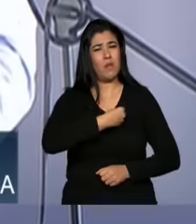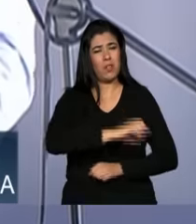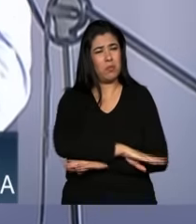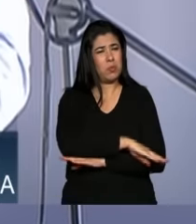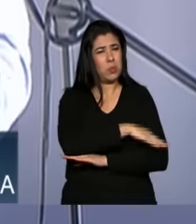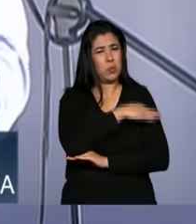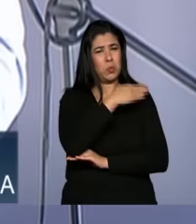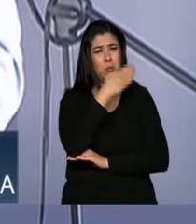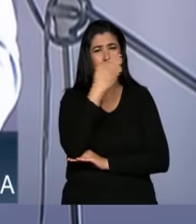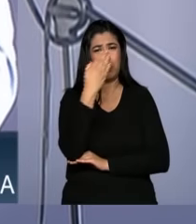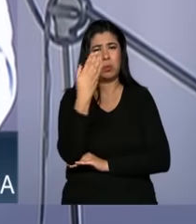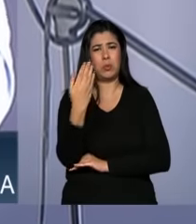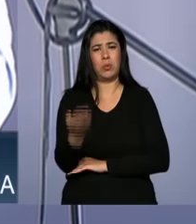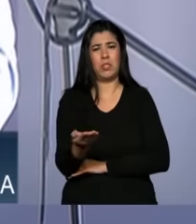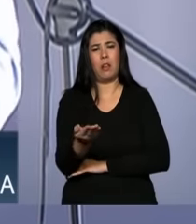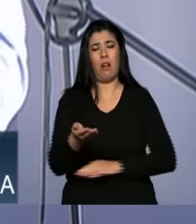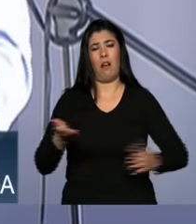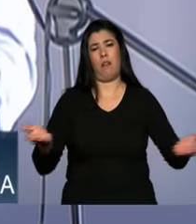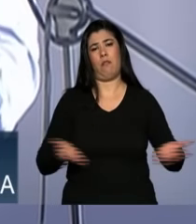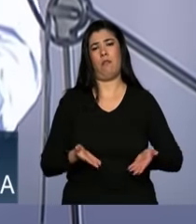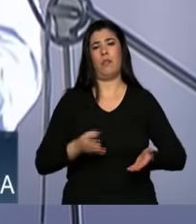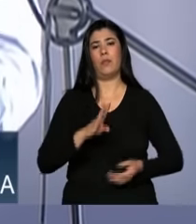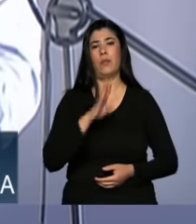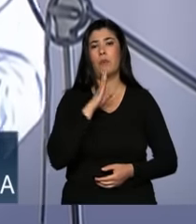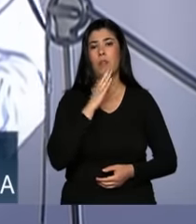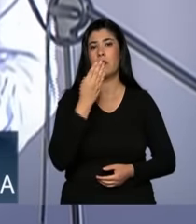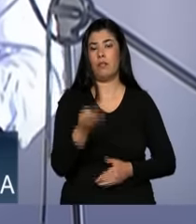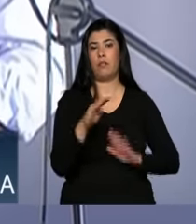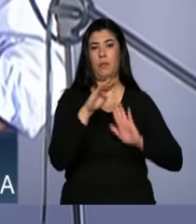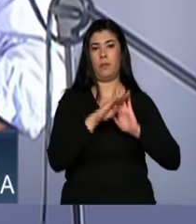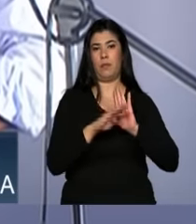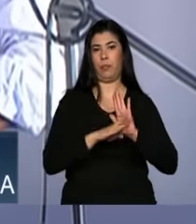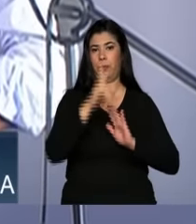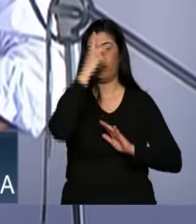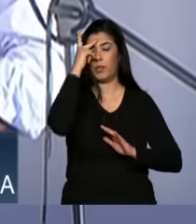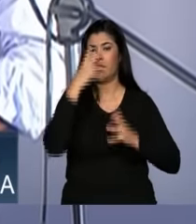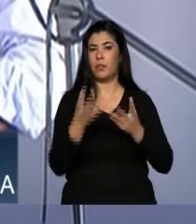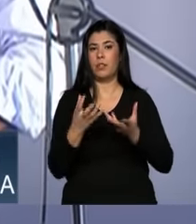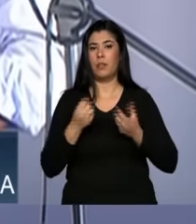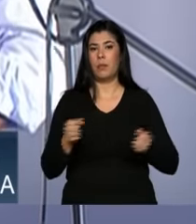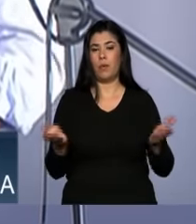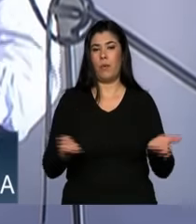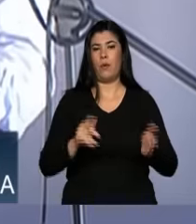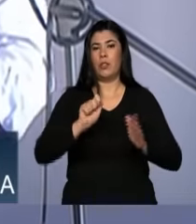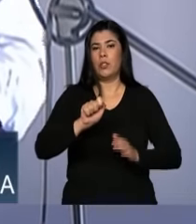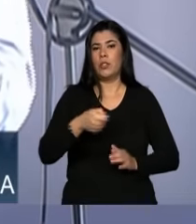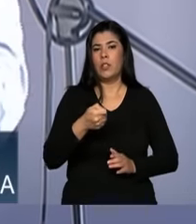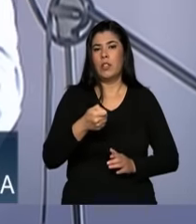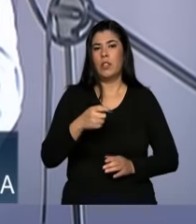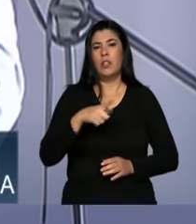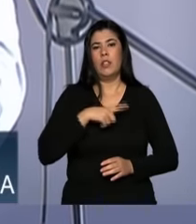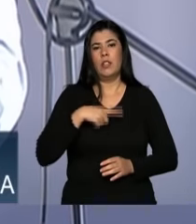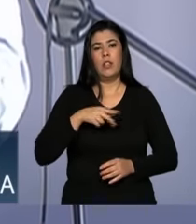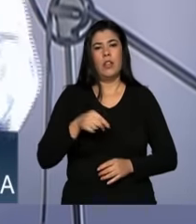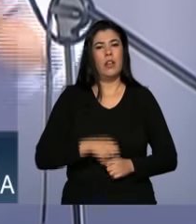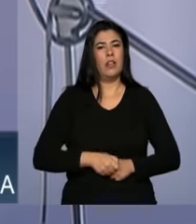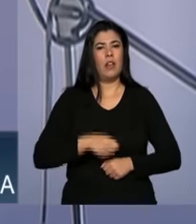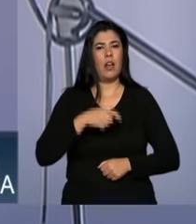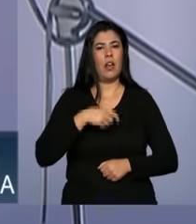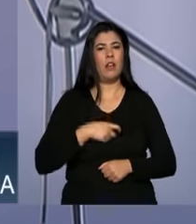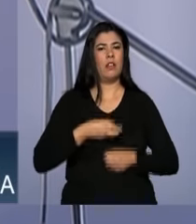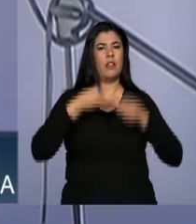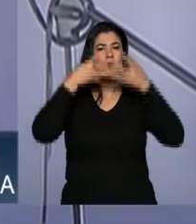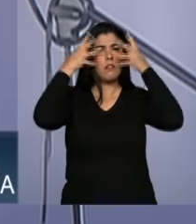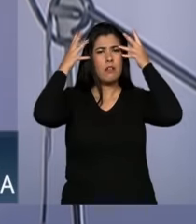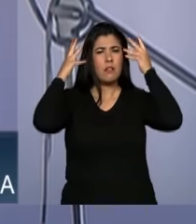vi conhecer um programa dessa dimensão. E quem recebeu a chave aqui hoje, quem está de cabelo branco, só